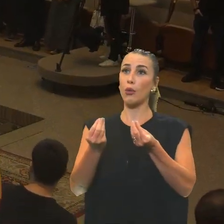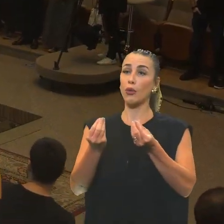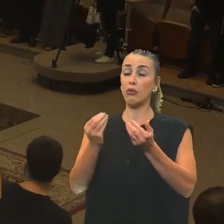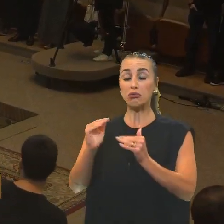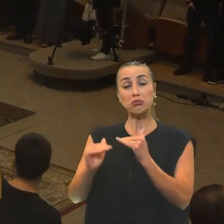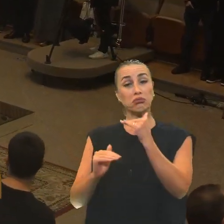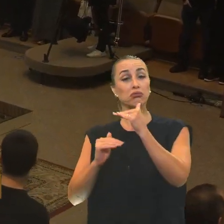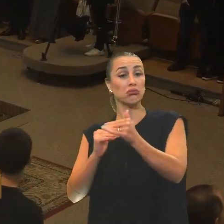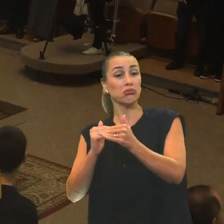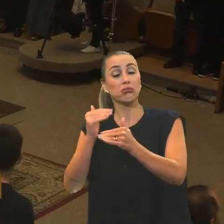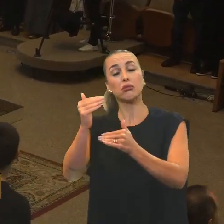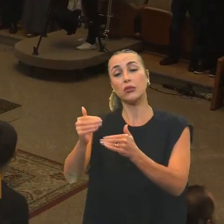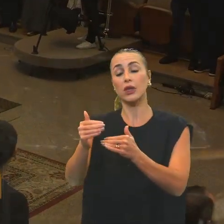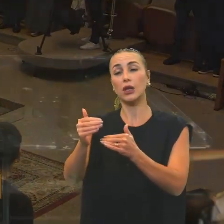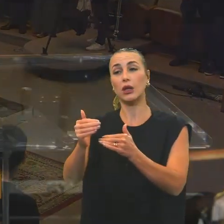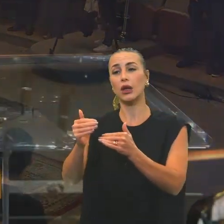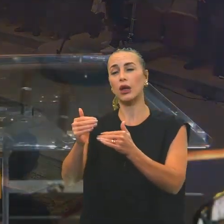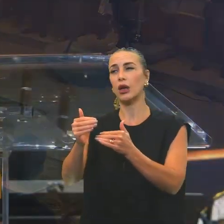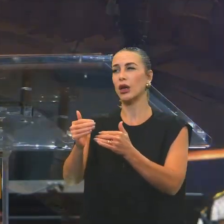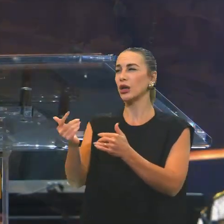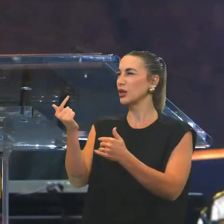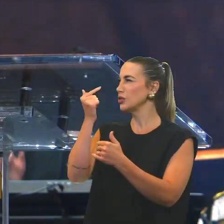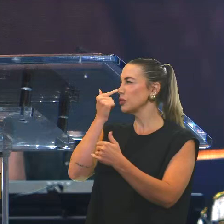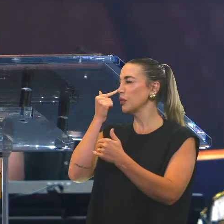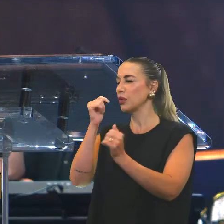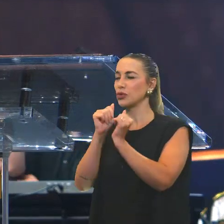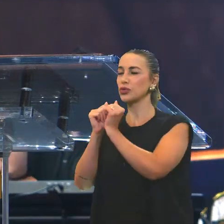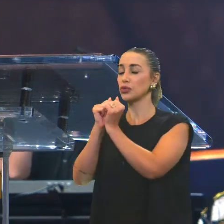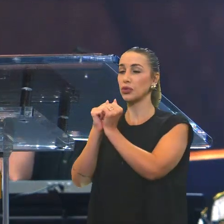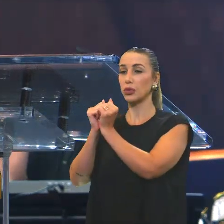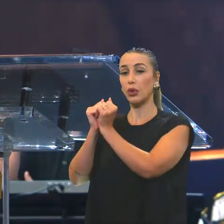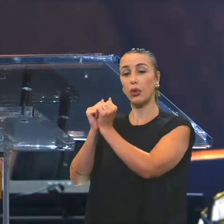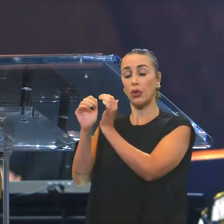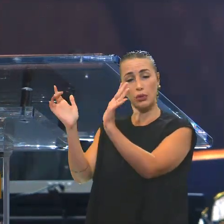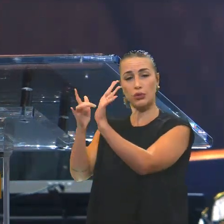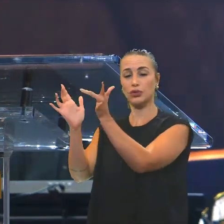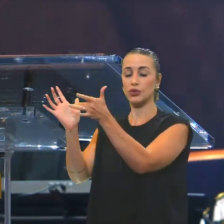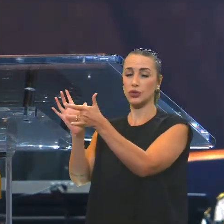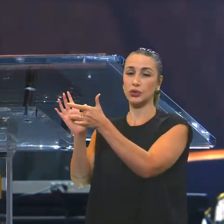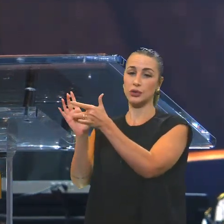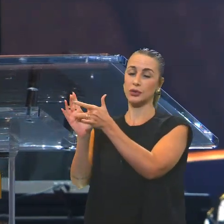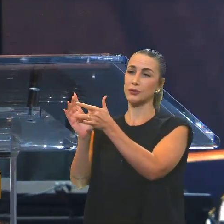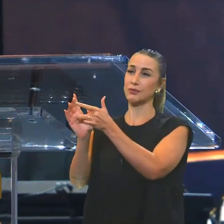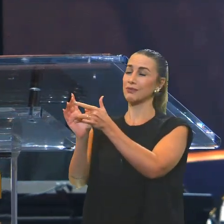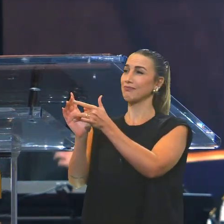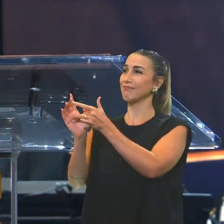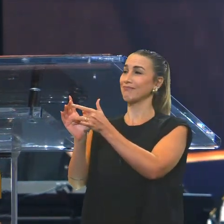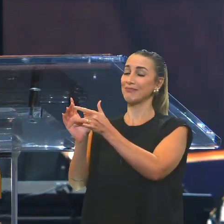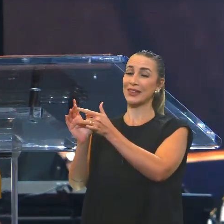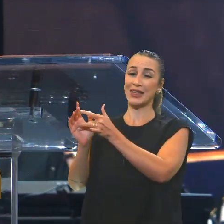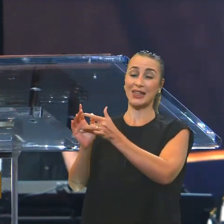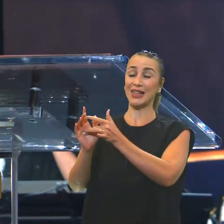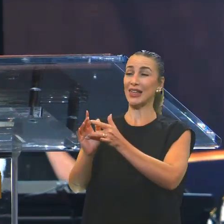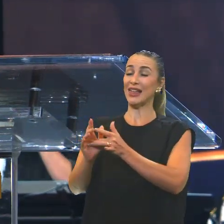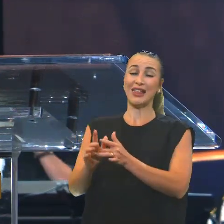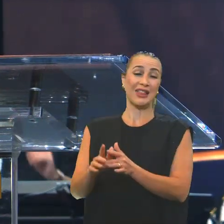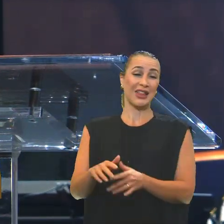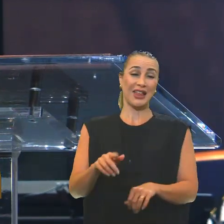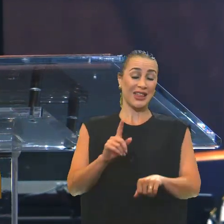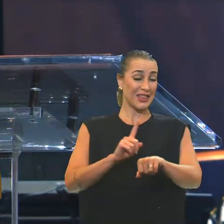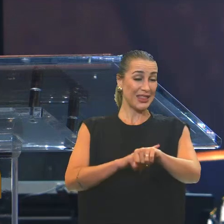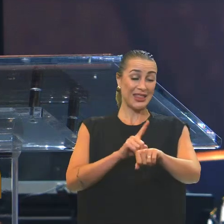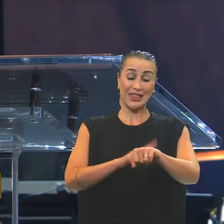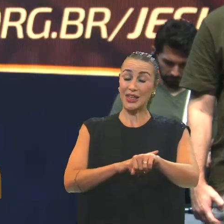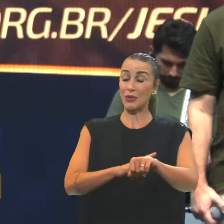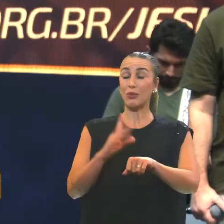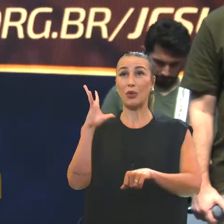Deus pela sua casa, salvação de Deus, um tempo lindo de Deus em 2025 para a sua família.